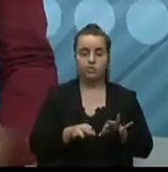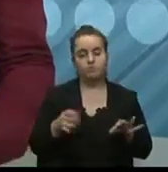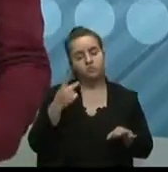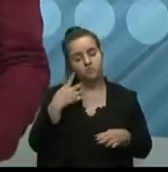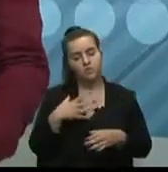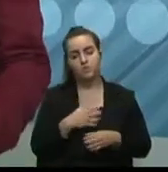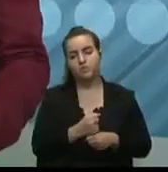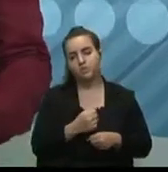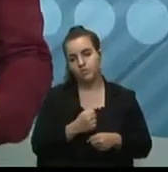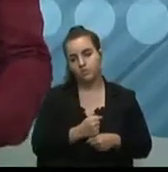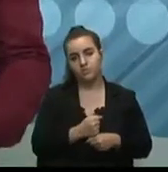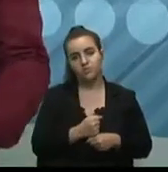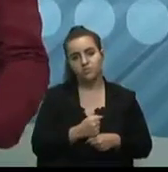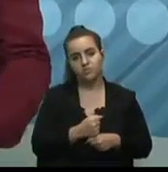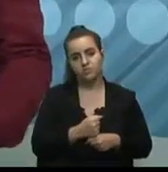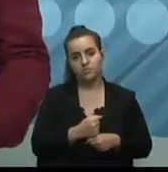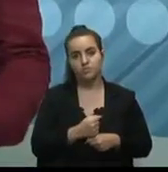cálculo,